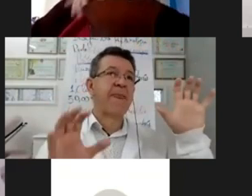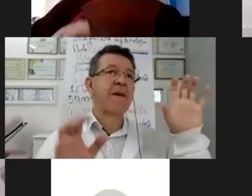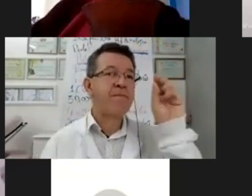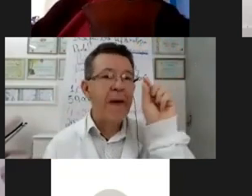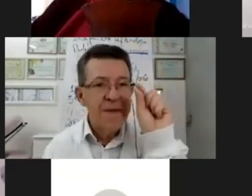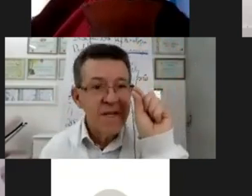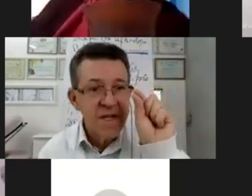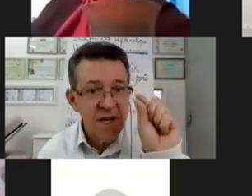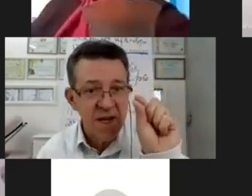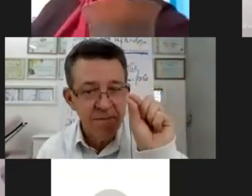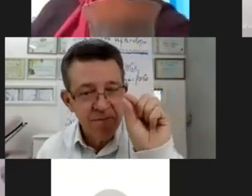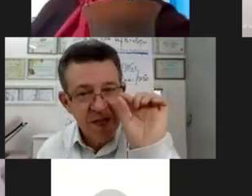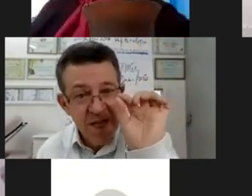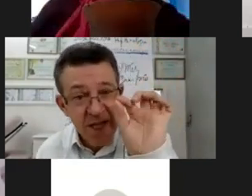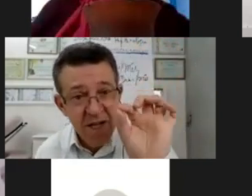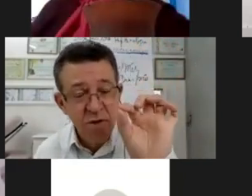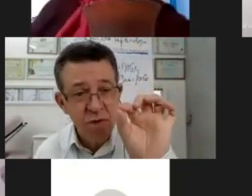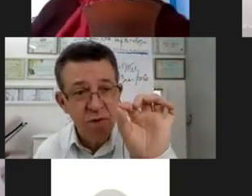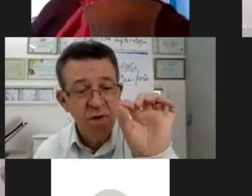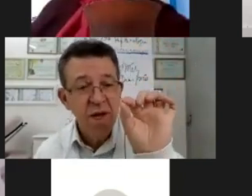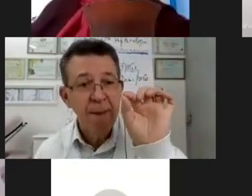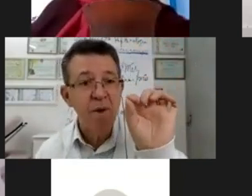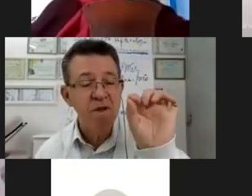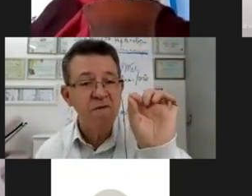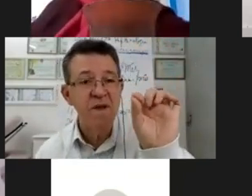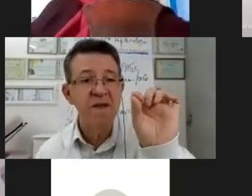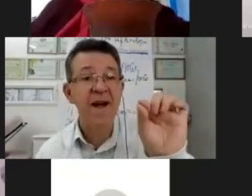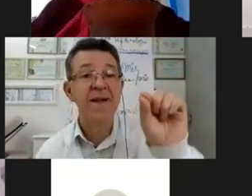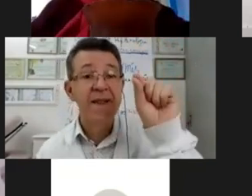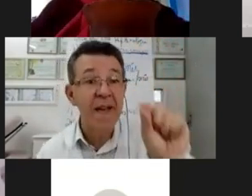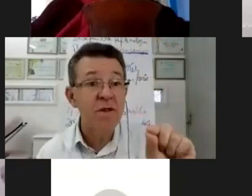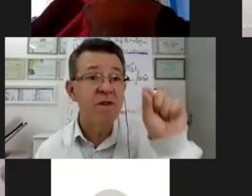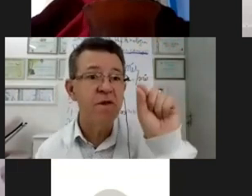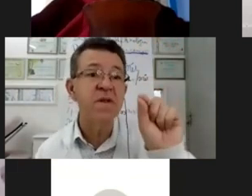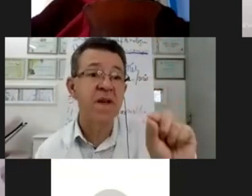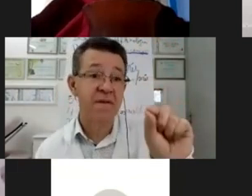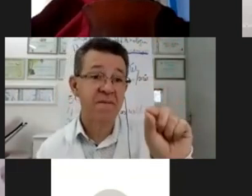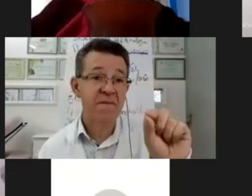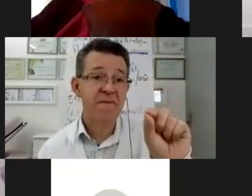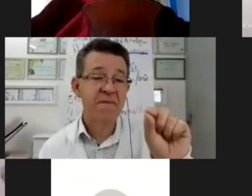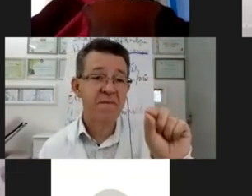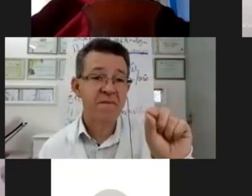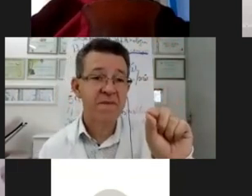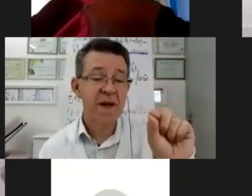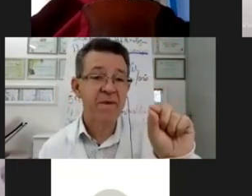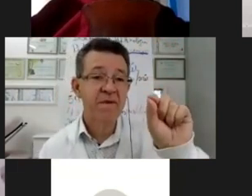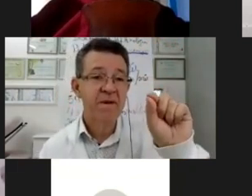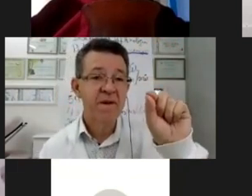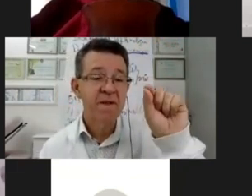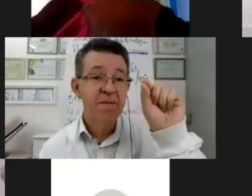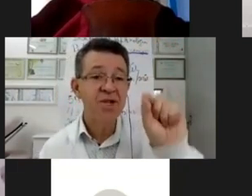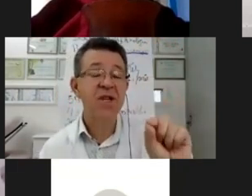você bem pitititica, pitititica de tudo, a ponto de você estar dentro de você.